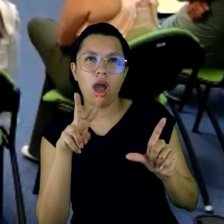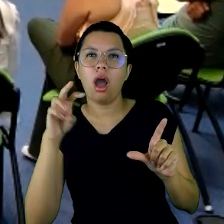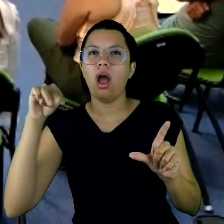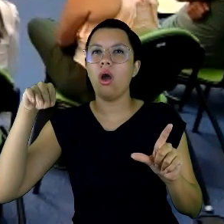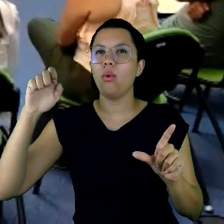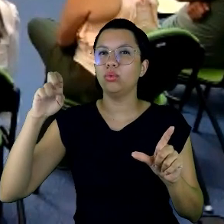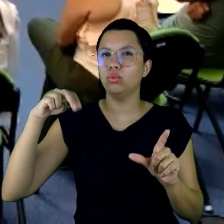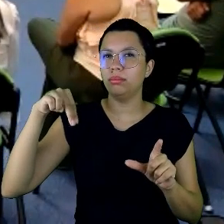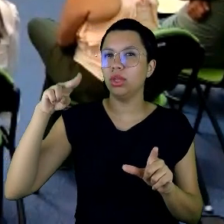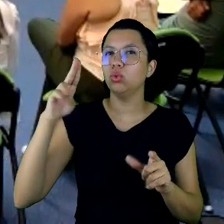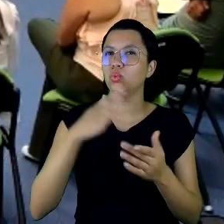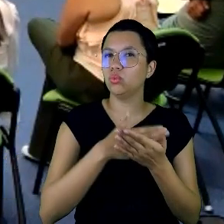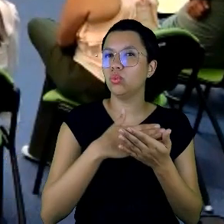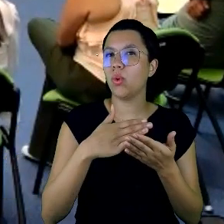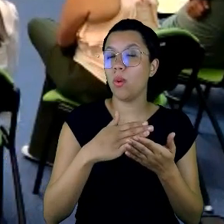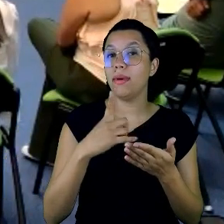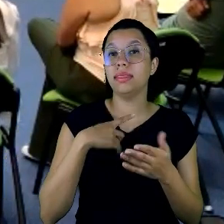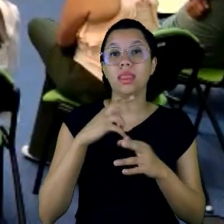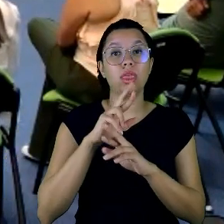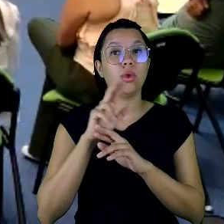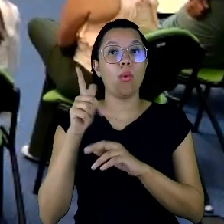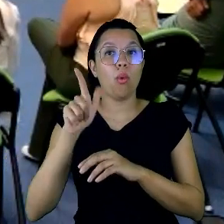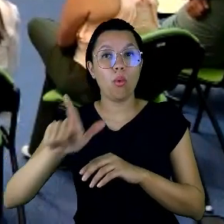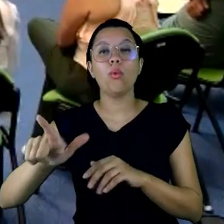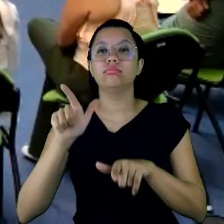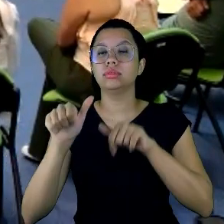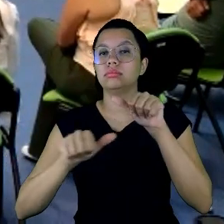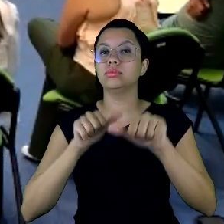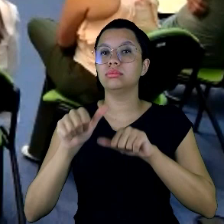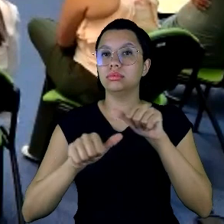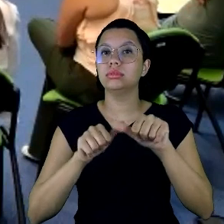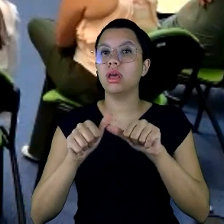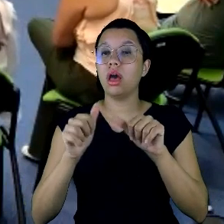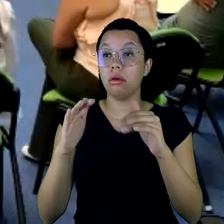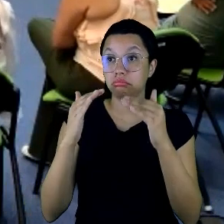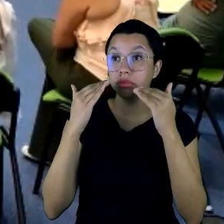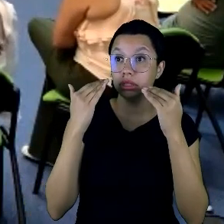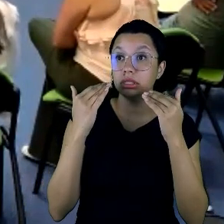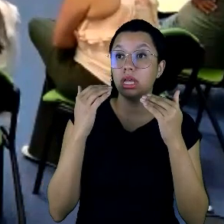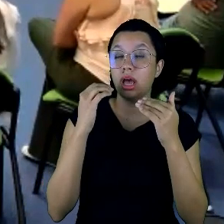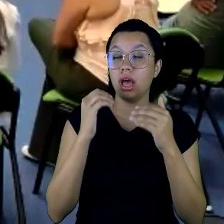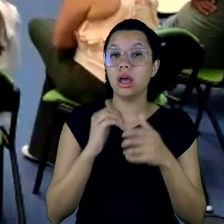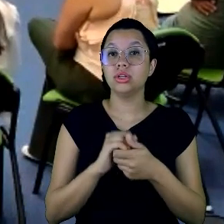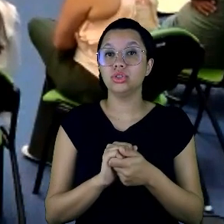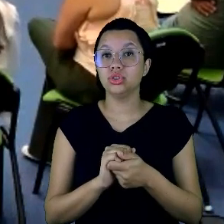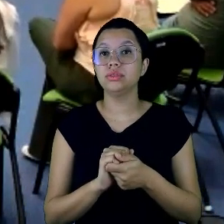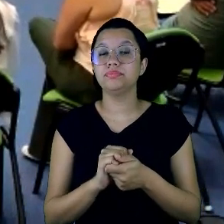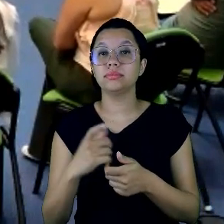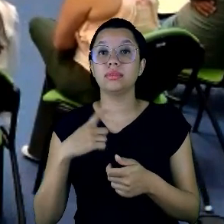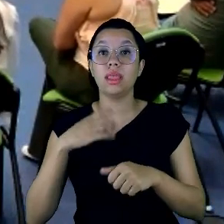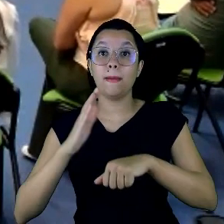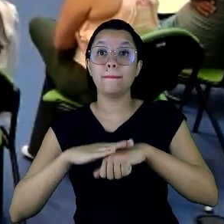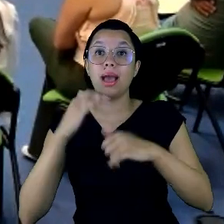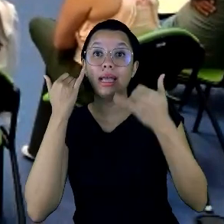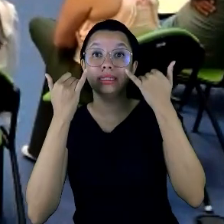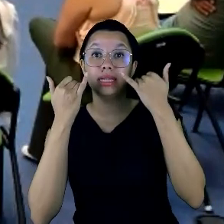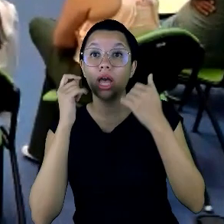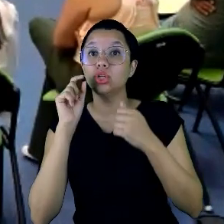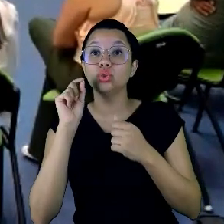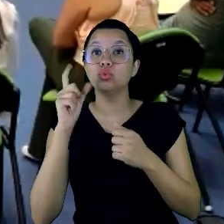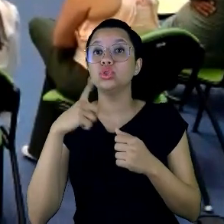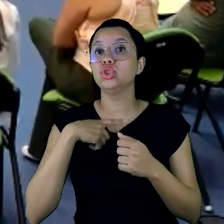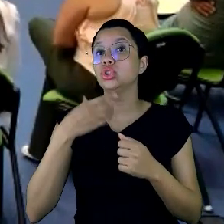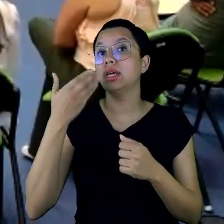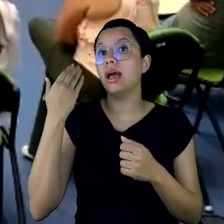que muda, ela também tem outras mudanças bem interessantes de filtro, de dados. A gente tem agora mais dados do que vocês